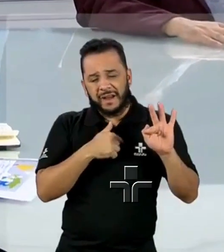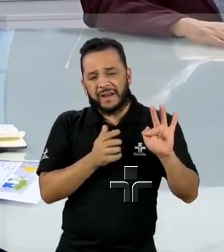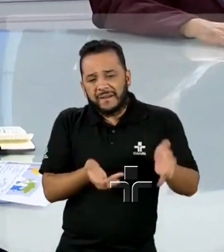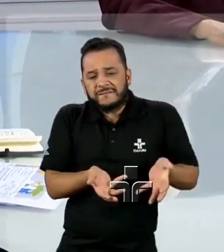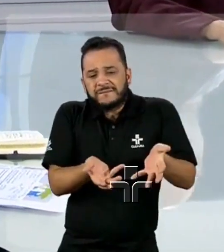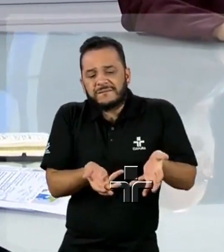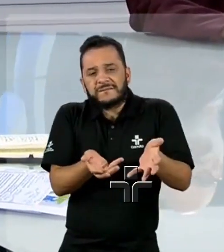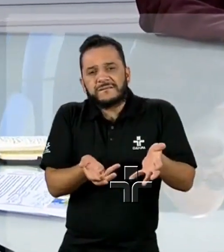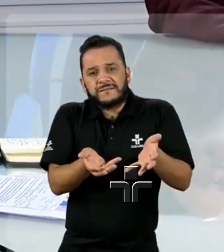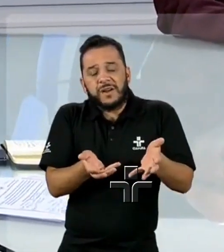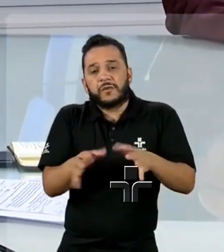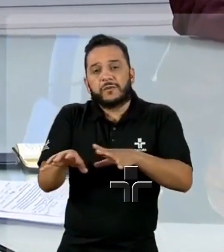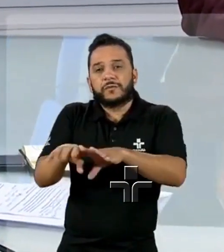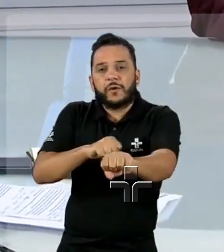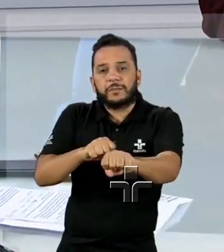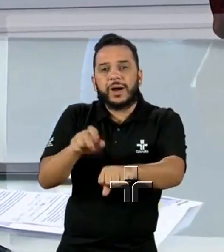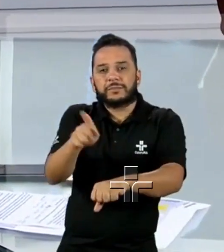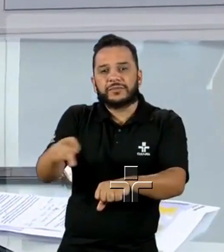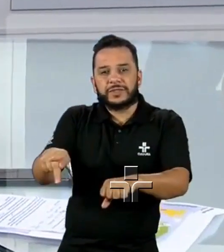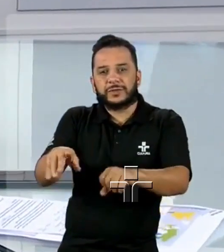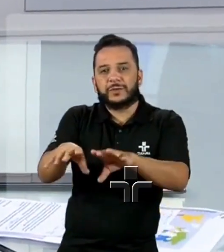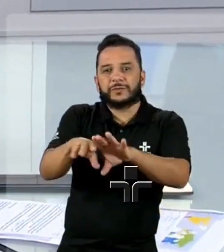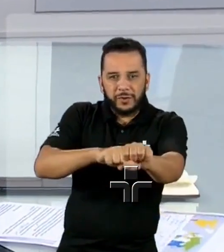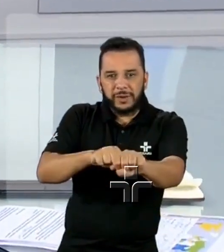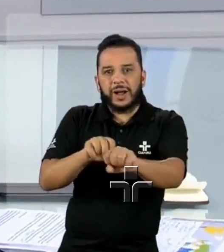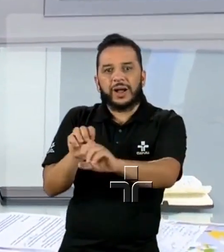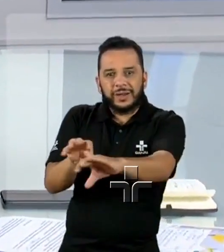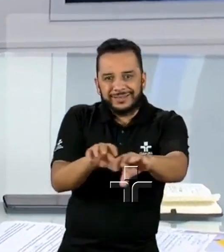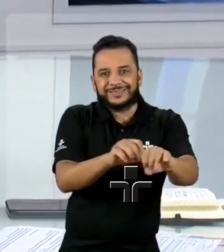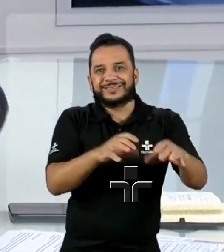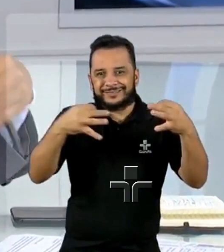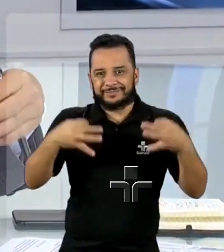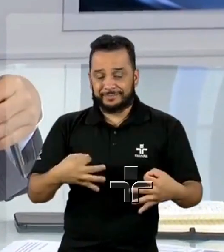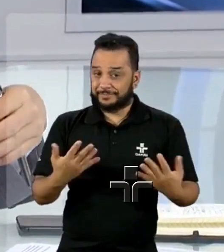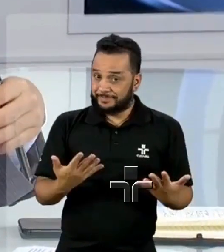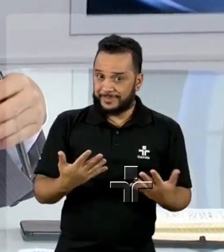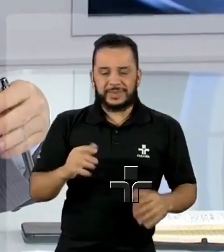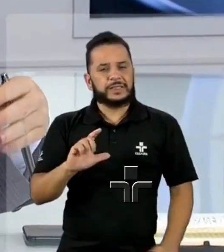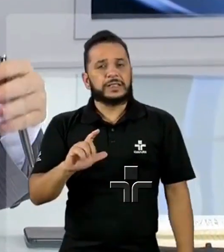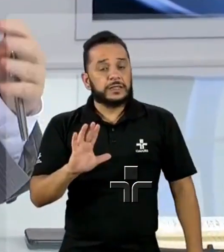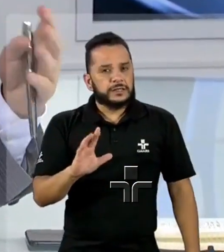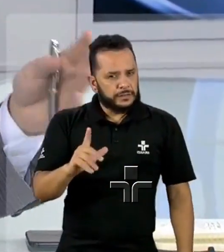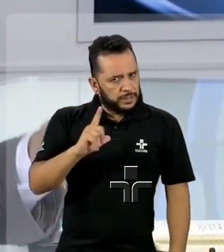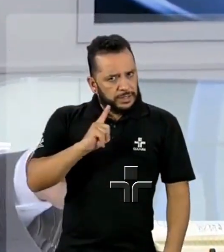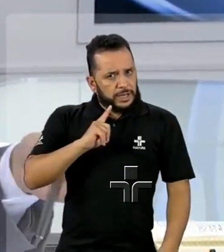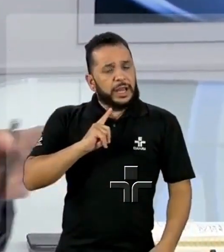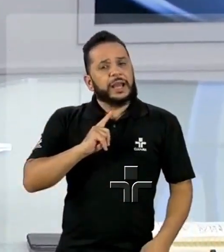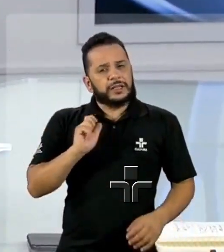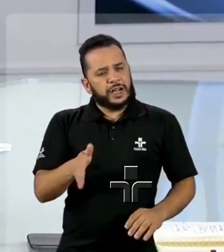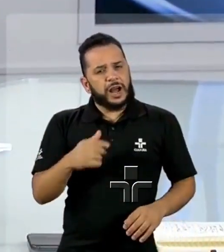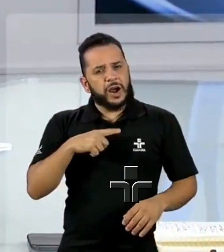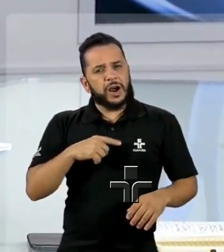educador, né? Então, eu concordo que se você tem, né, um professor bem